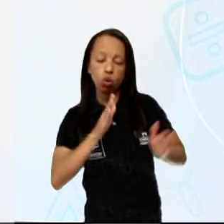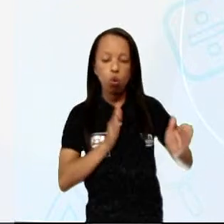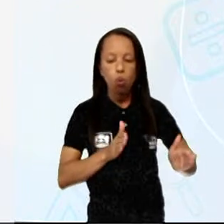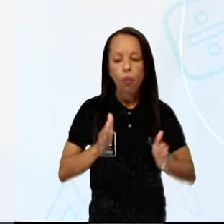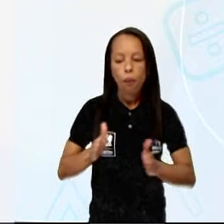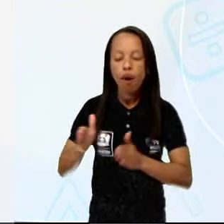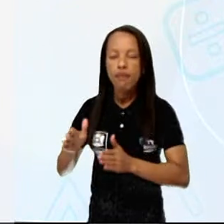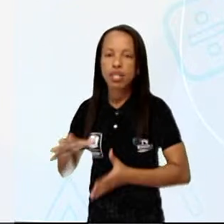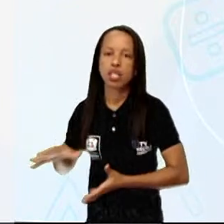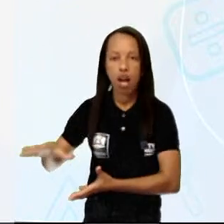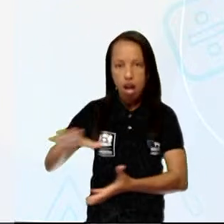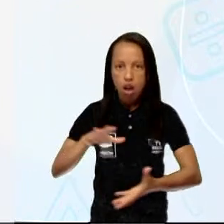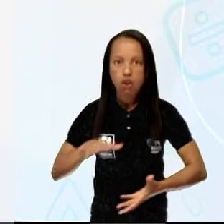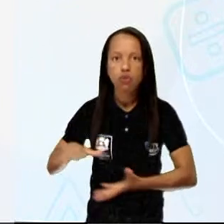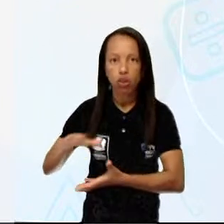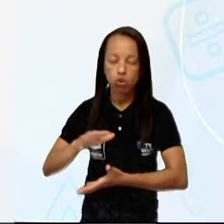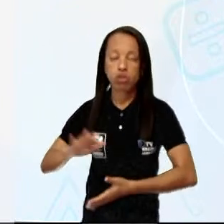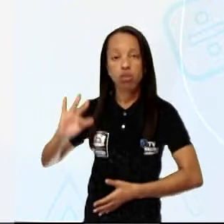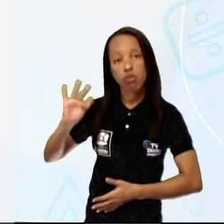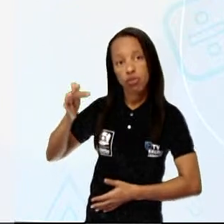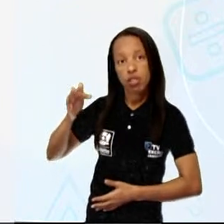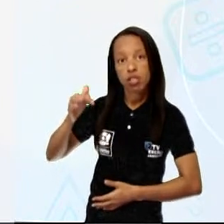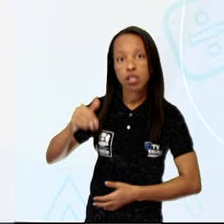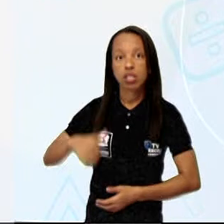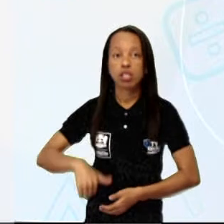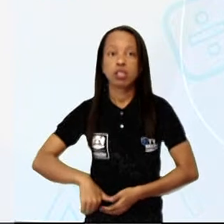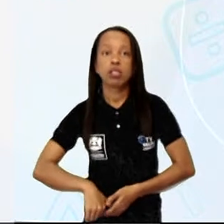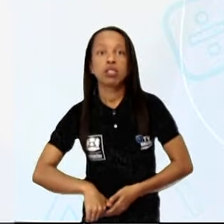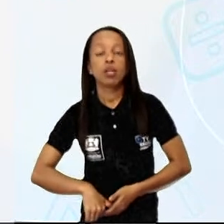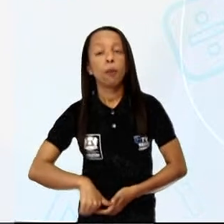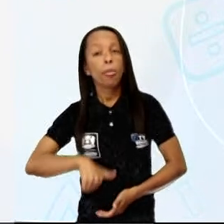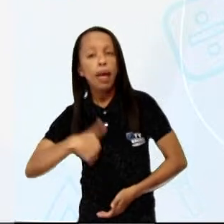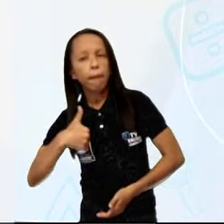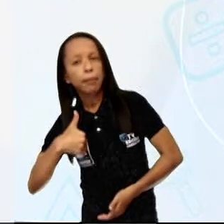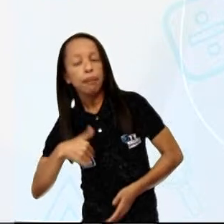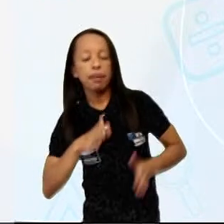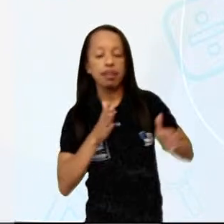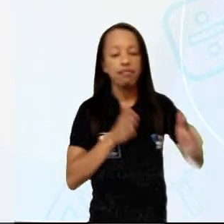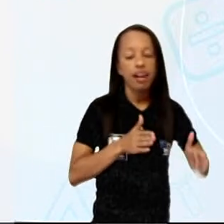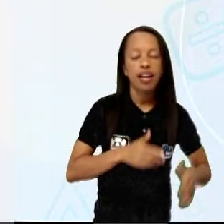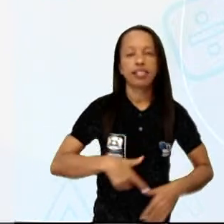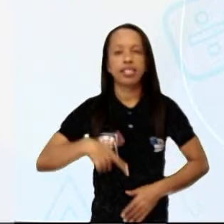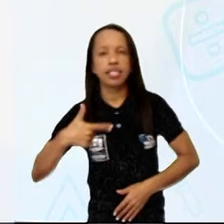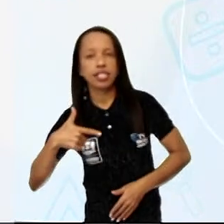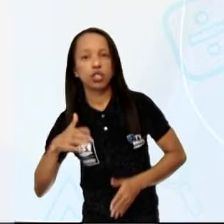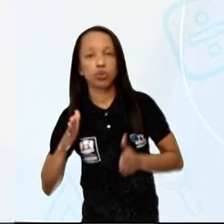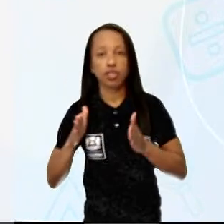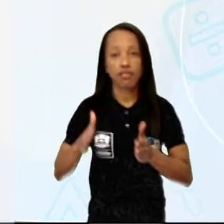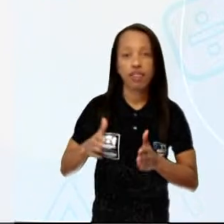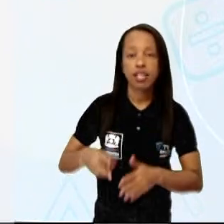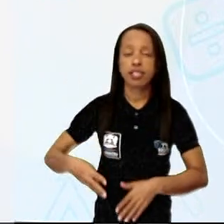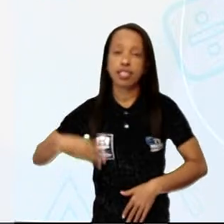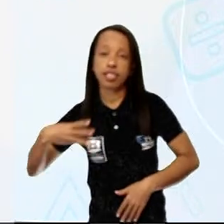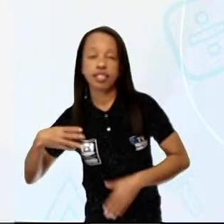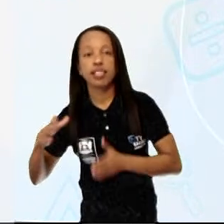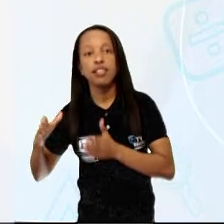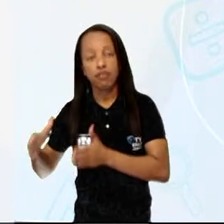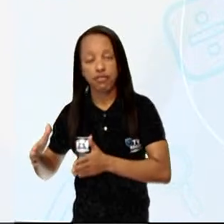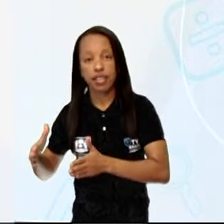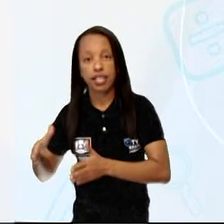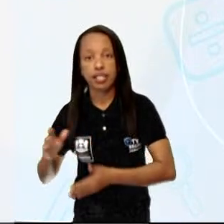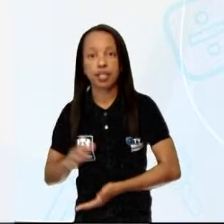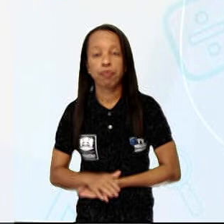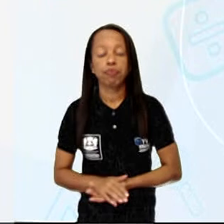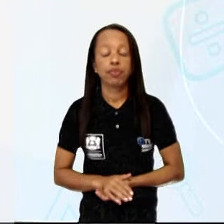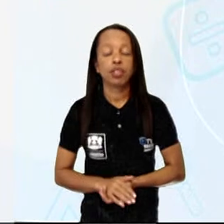quais foram. A primeira fase foi qual, galera? Se ligou na aula? Coloca aqui. A segunda, Vamos lá, vamos tentar. E a segunda,